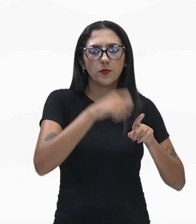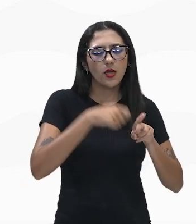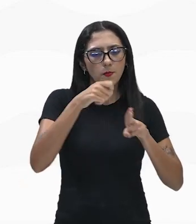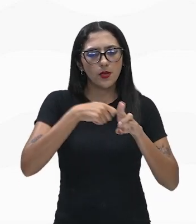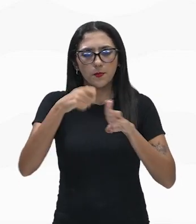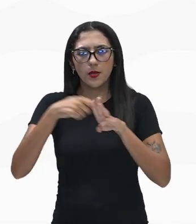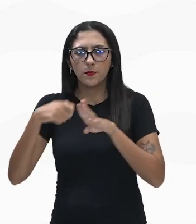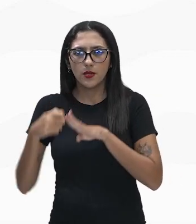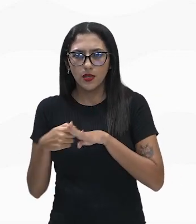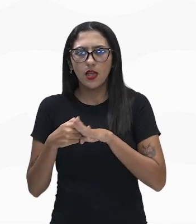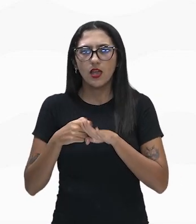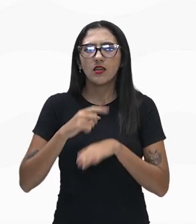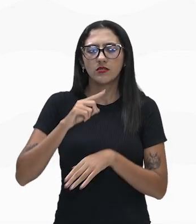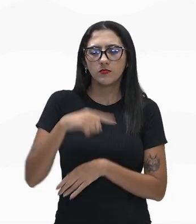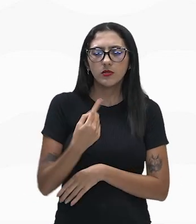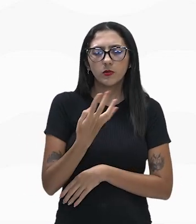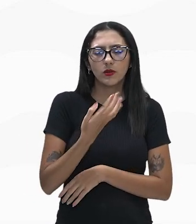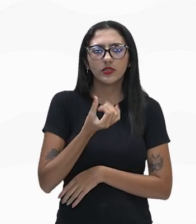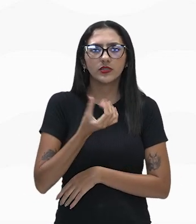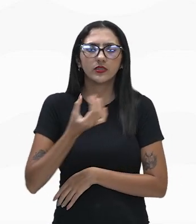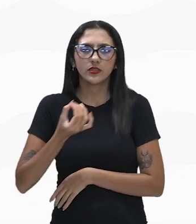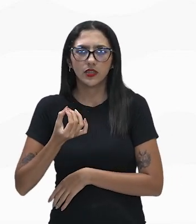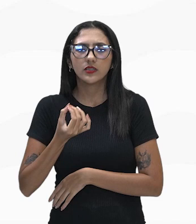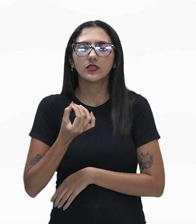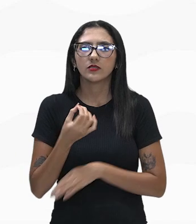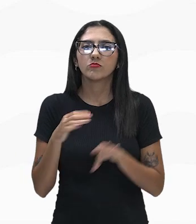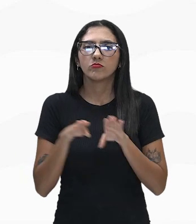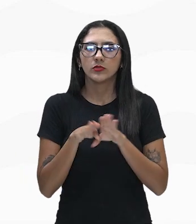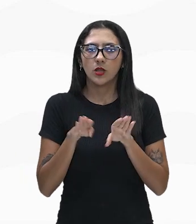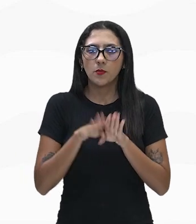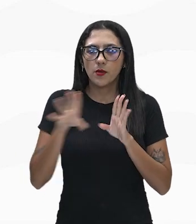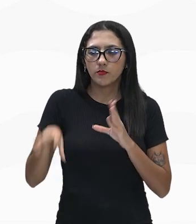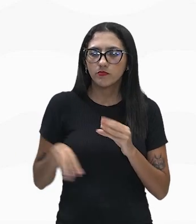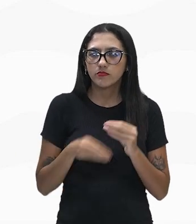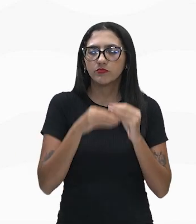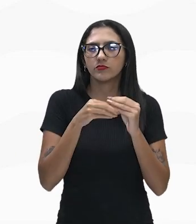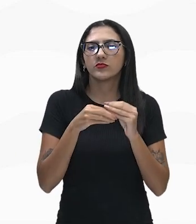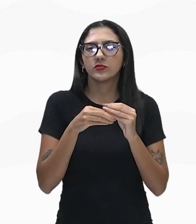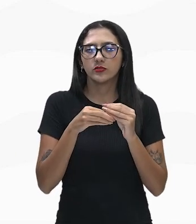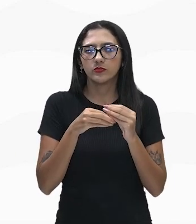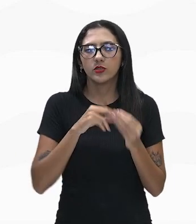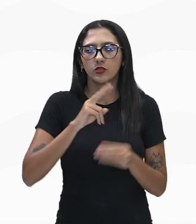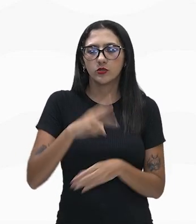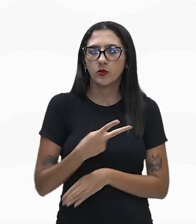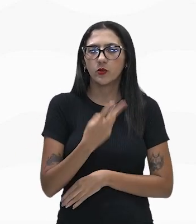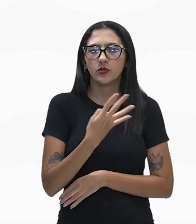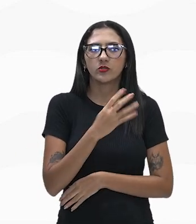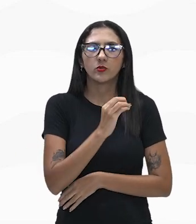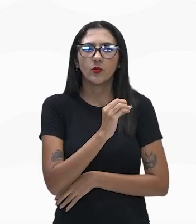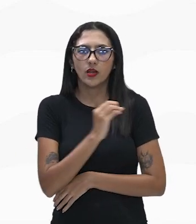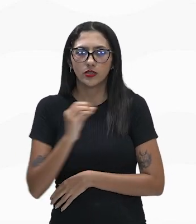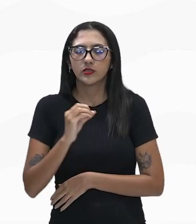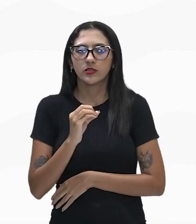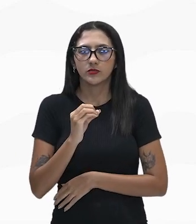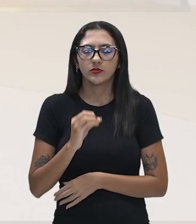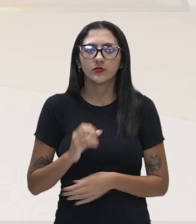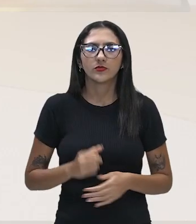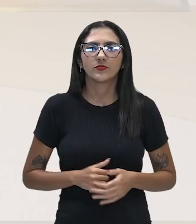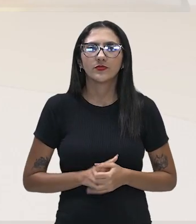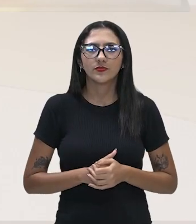veículo, você também paga aí o imposto, o IPVA, que é justamente aplicado em cima de veículos, tá